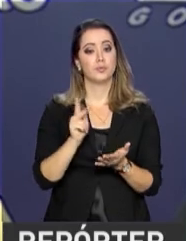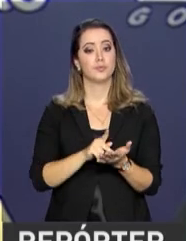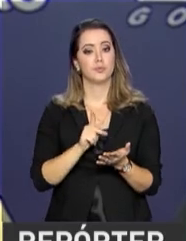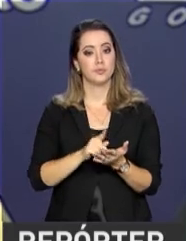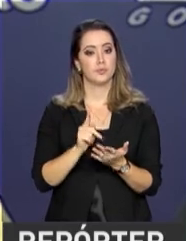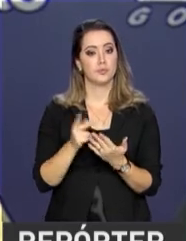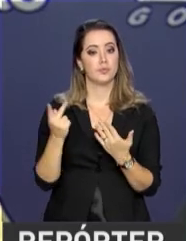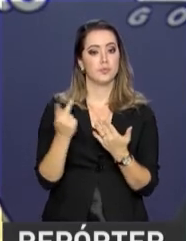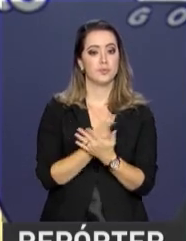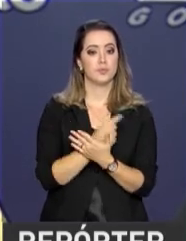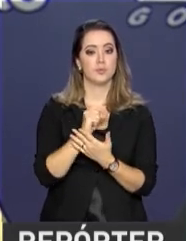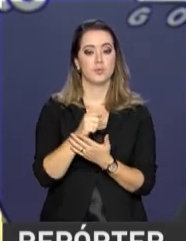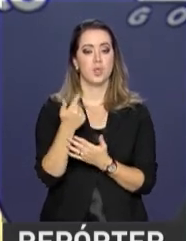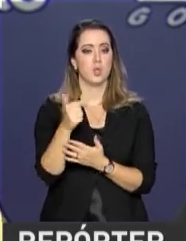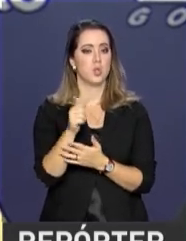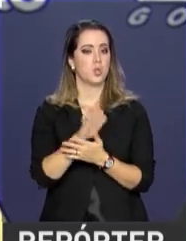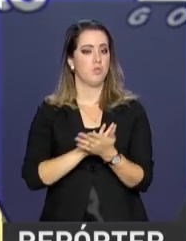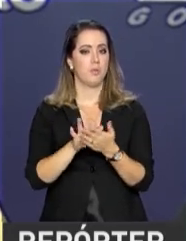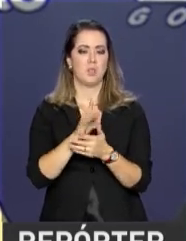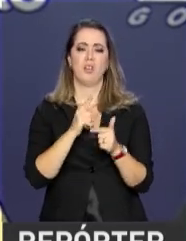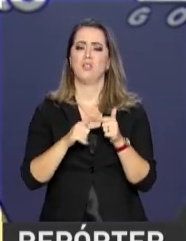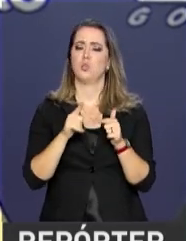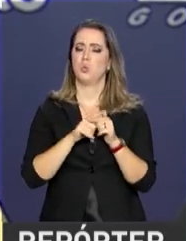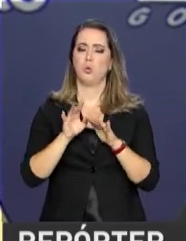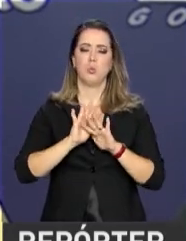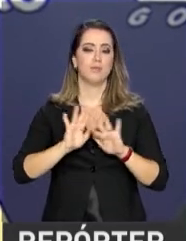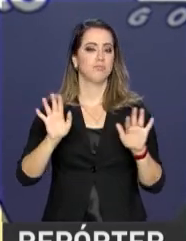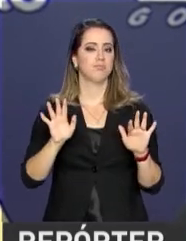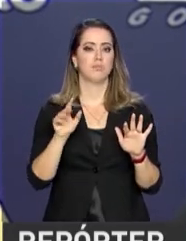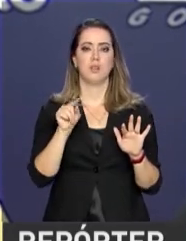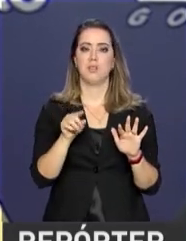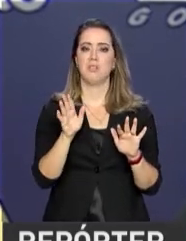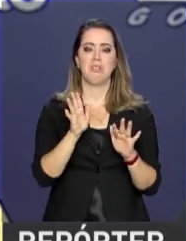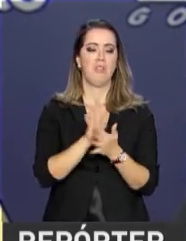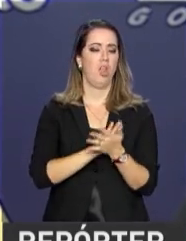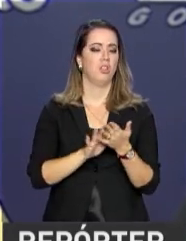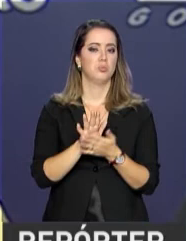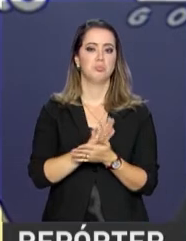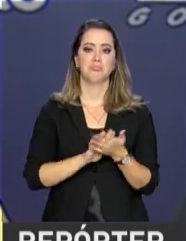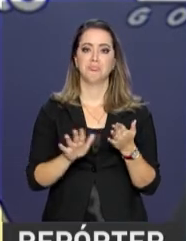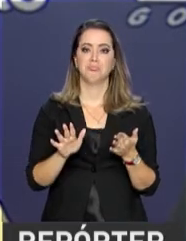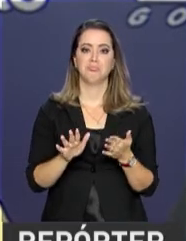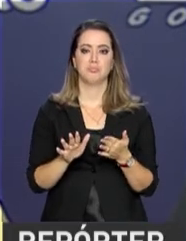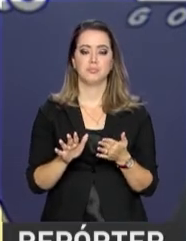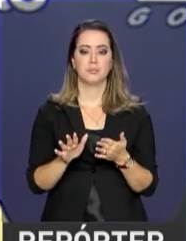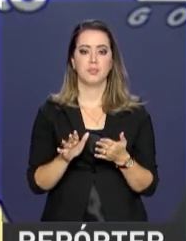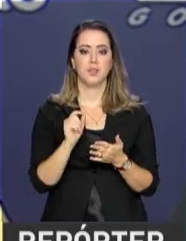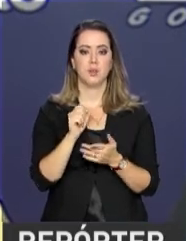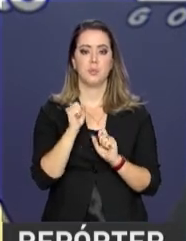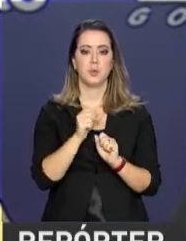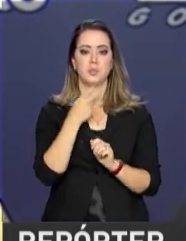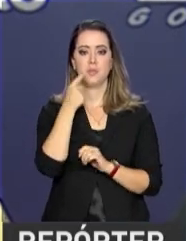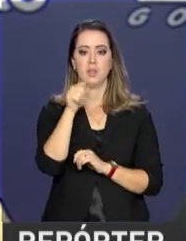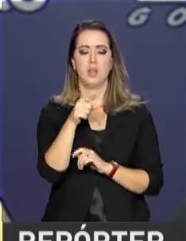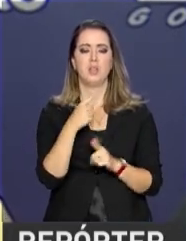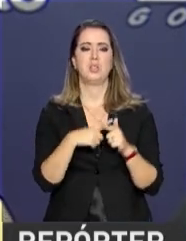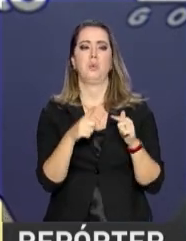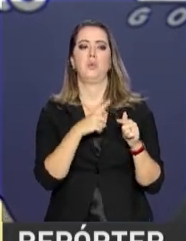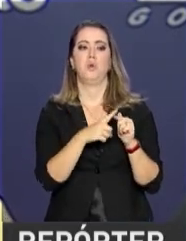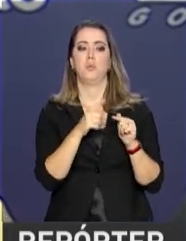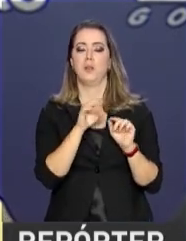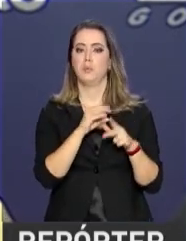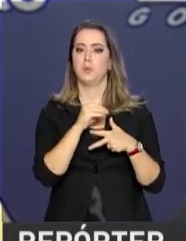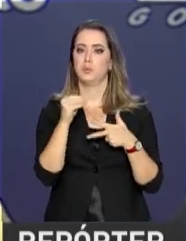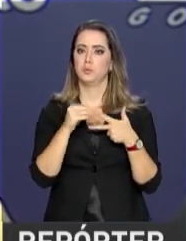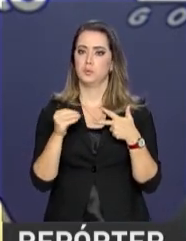aconteceu nós não tivemos grandes intercorrências nenhuma que possa dizer que tenha colocado em risco